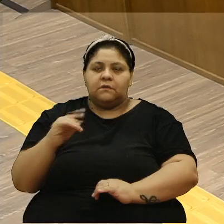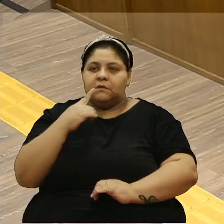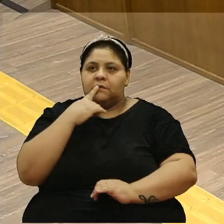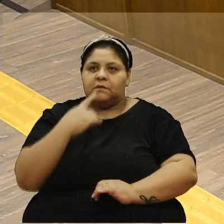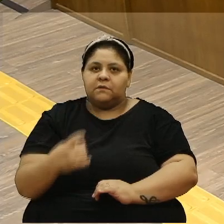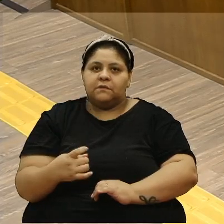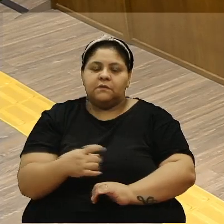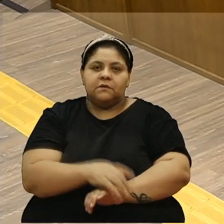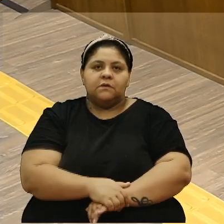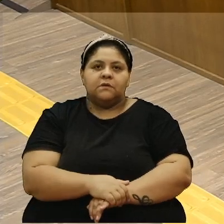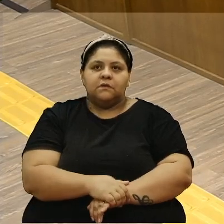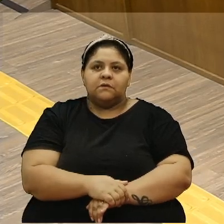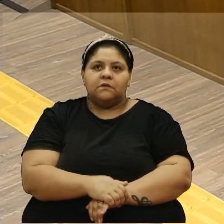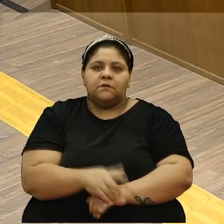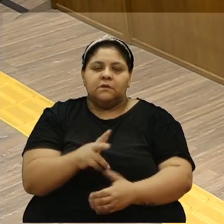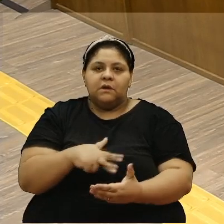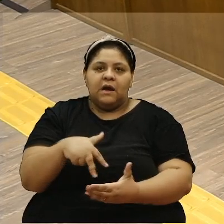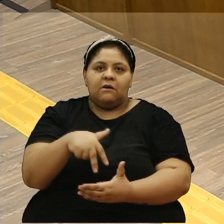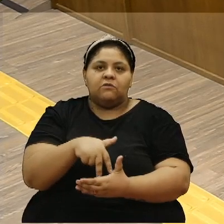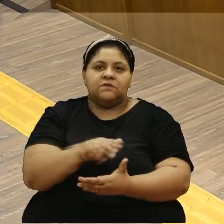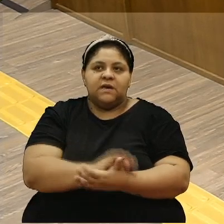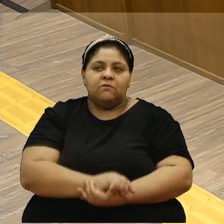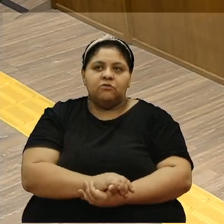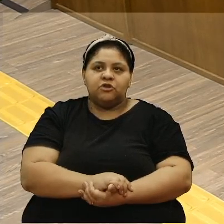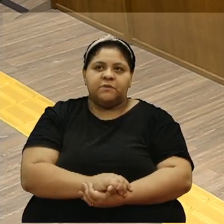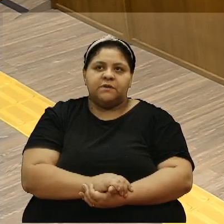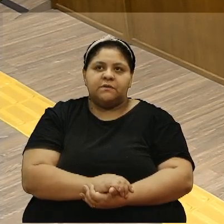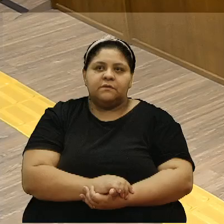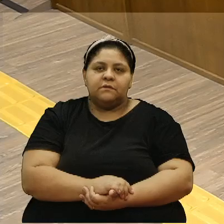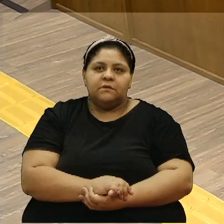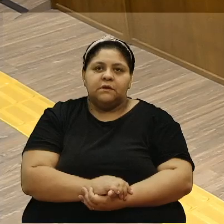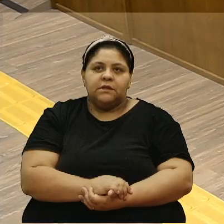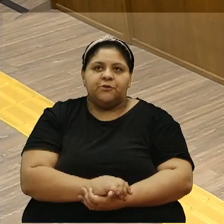Vereadora Rose Frigieri, da tribuna.